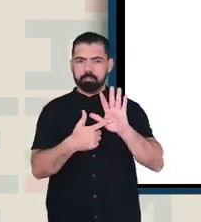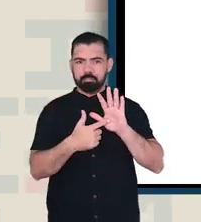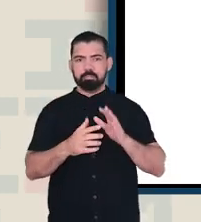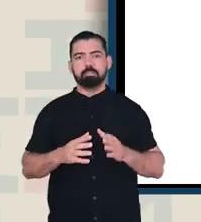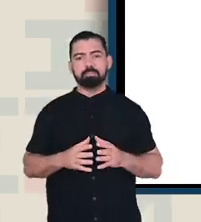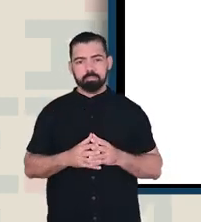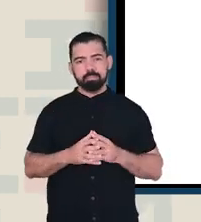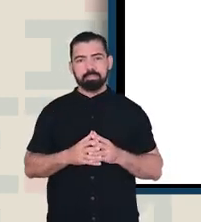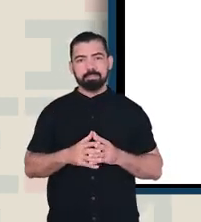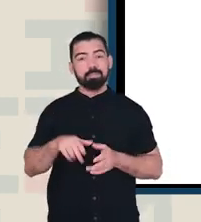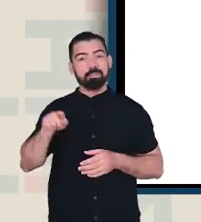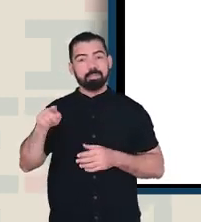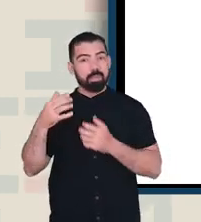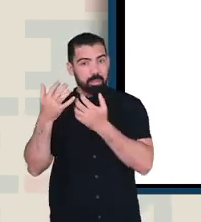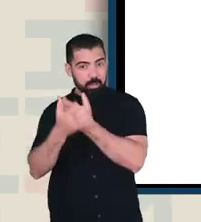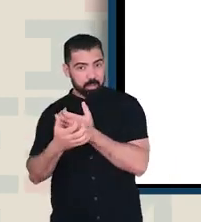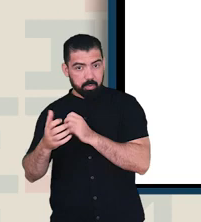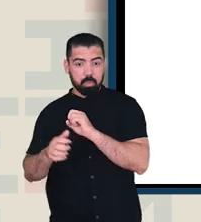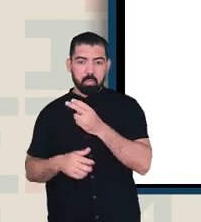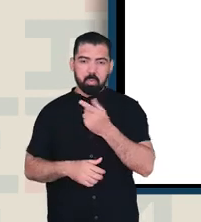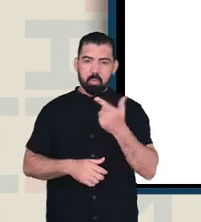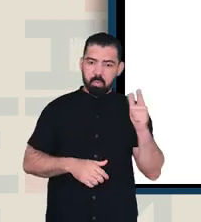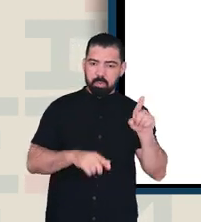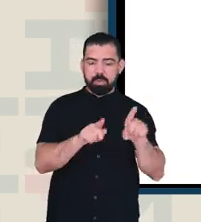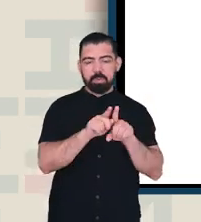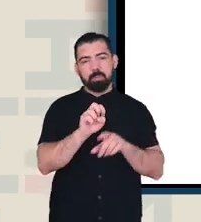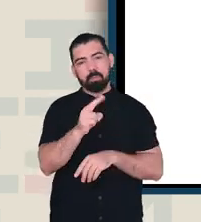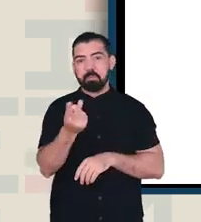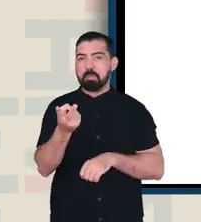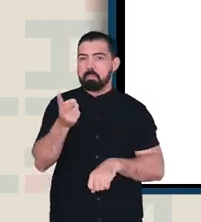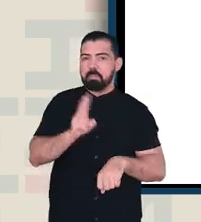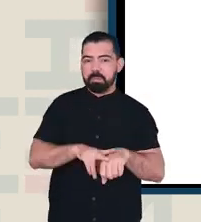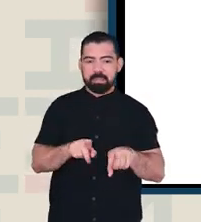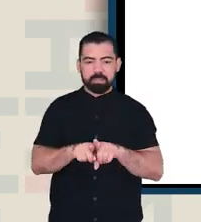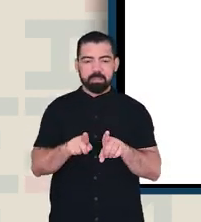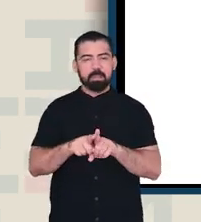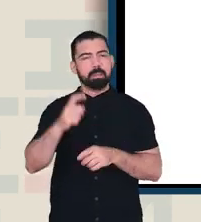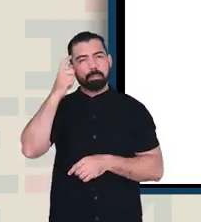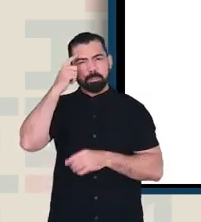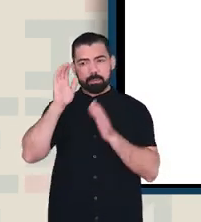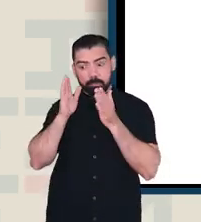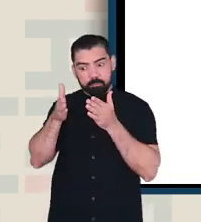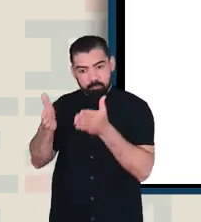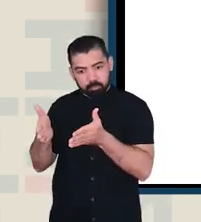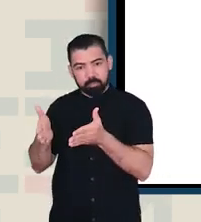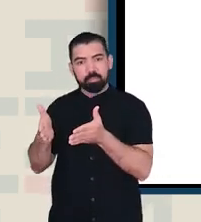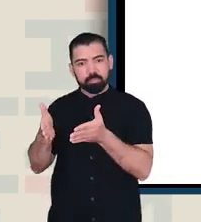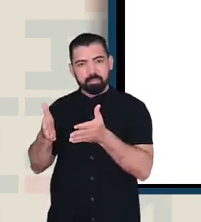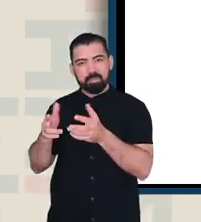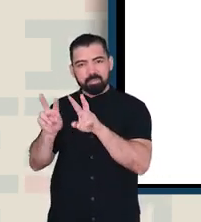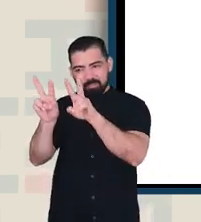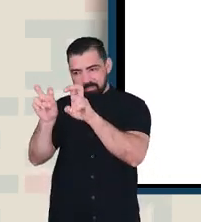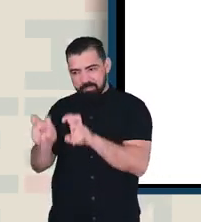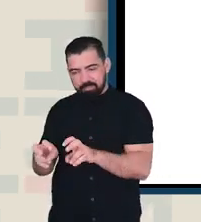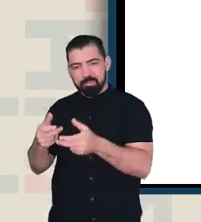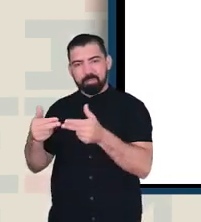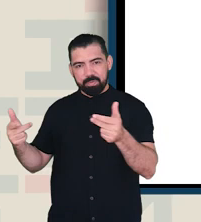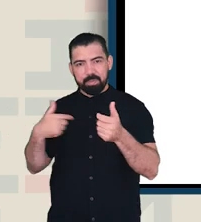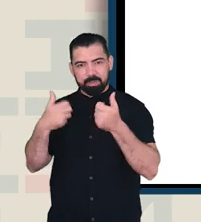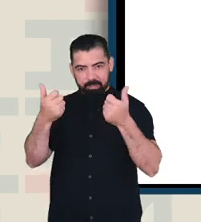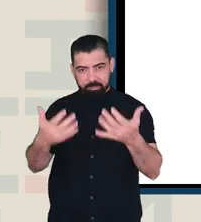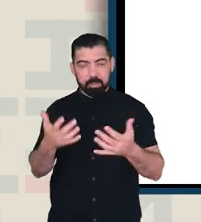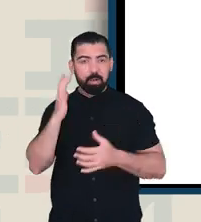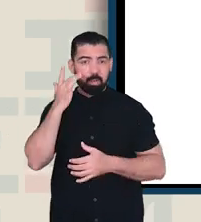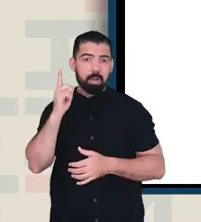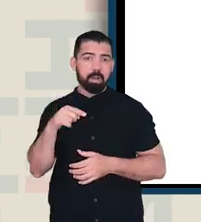ouvir esta ou aquela outra peça, as duas, pensando nestas coisas, eu acho